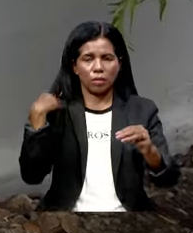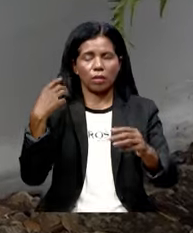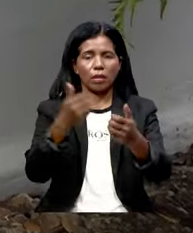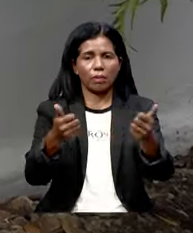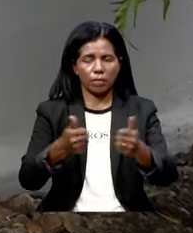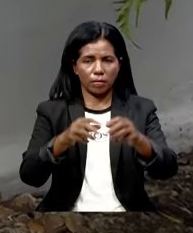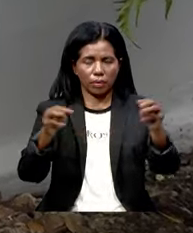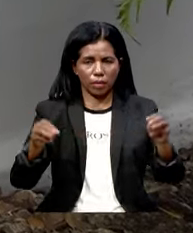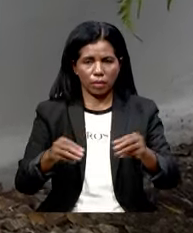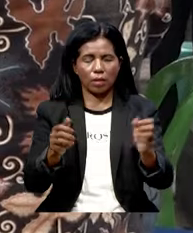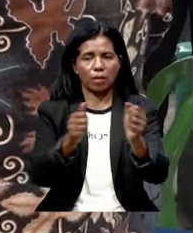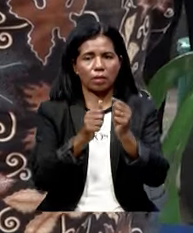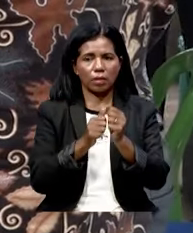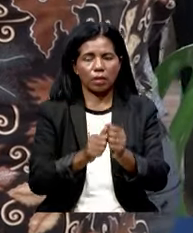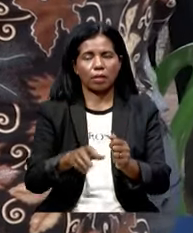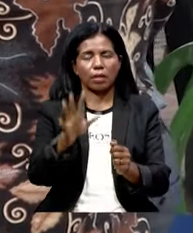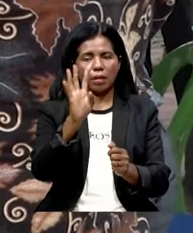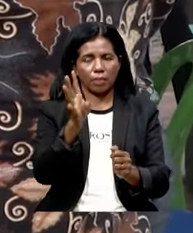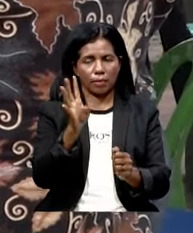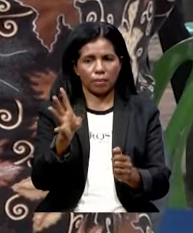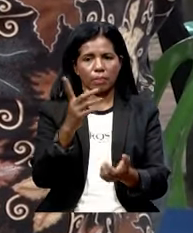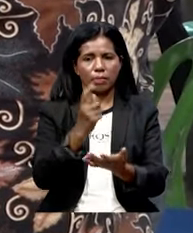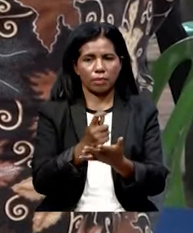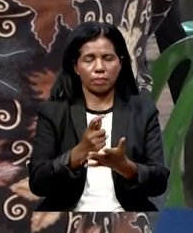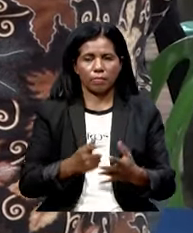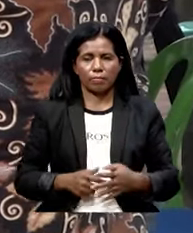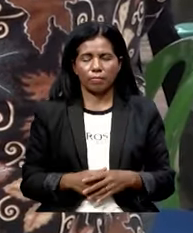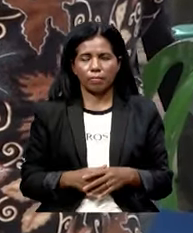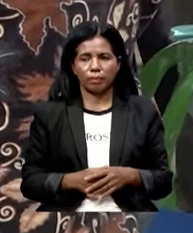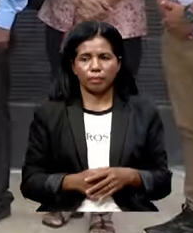administrativo na efeito a moto, Rihun Hatnolo. Abraão Moral, David Gonçalves, GMN.